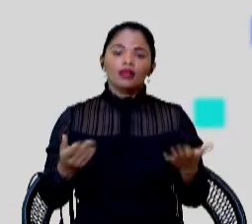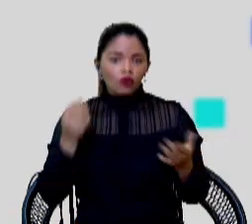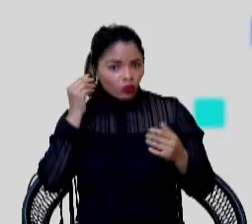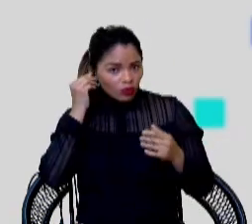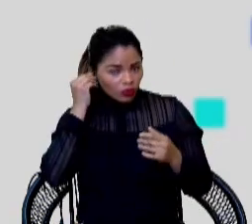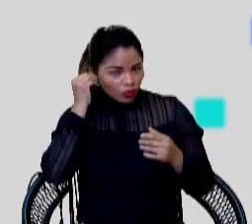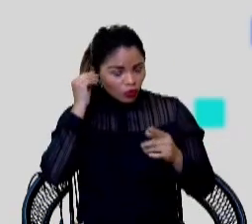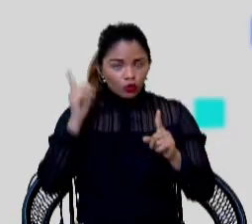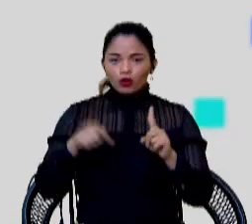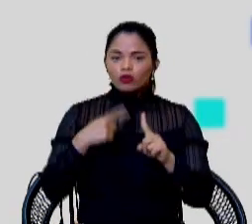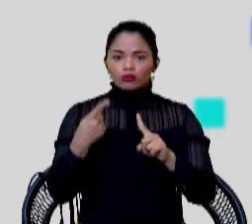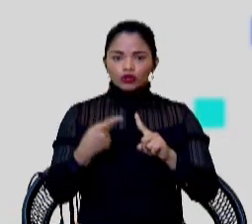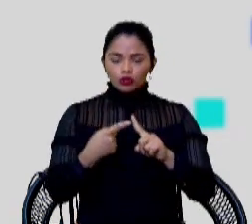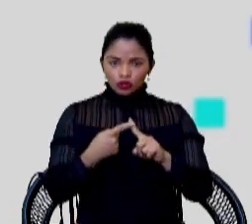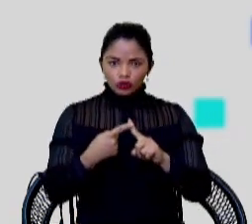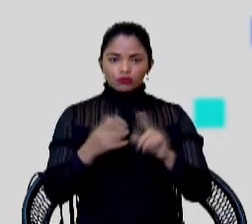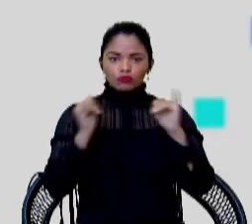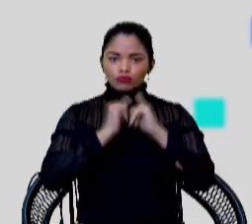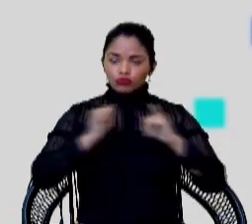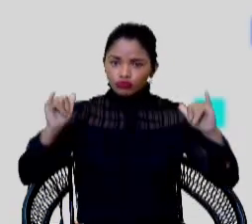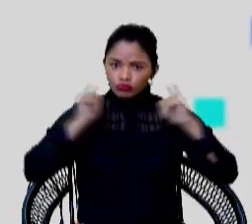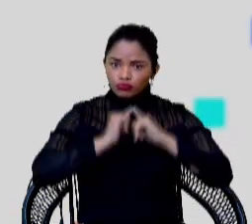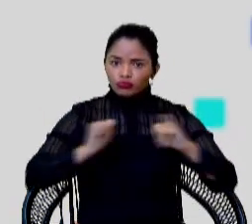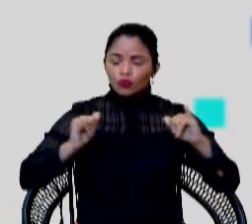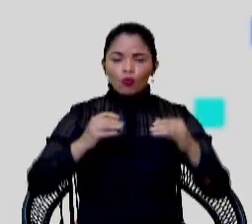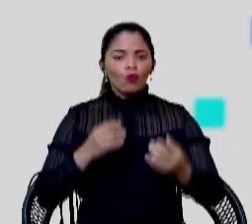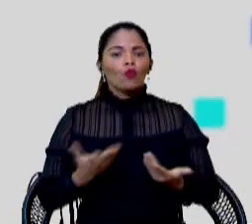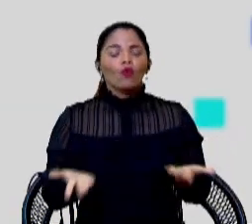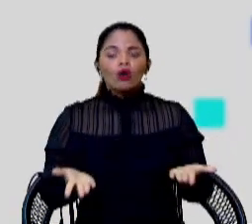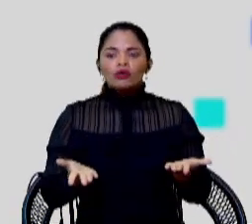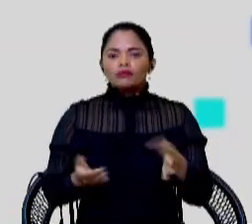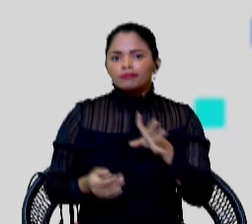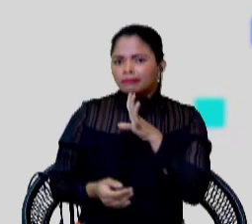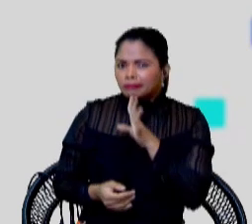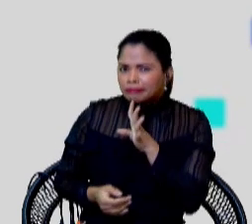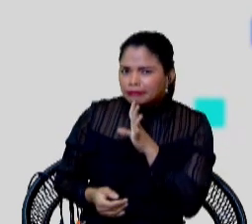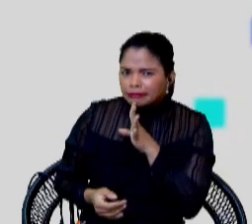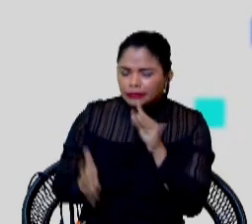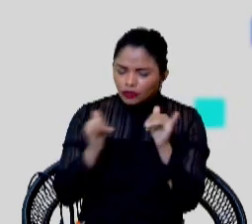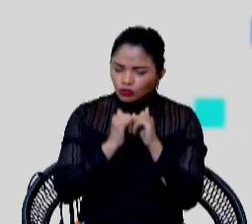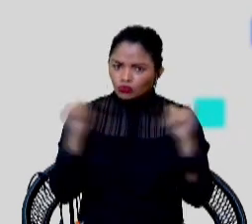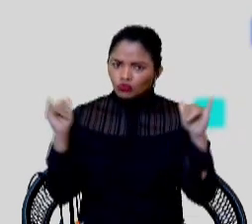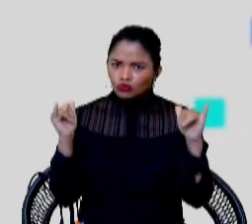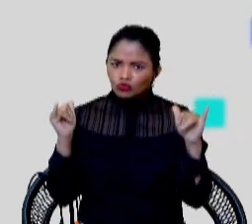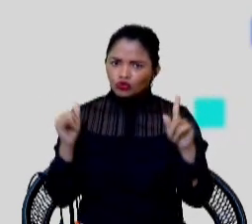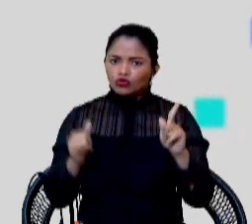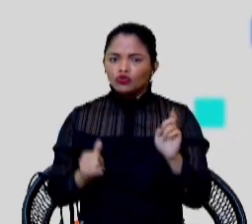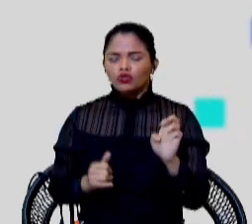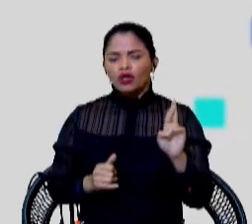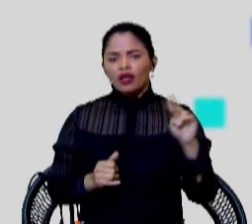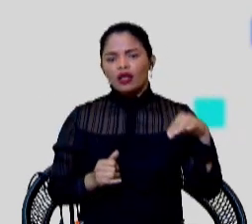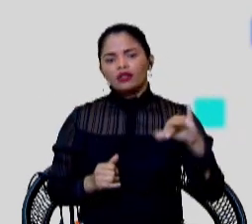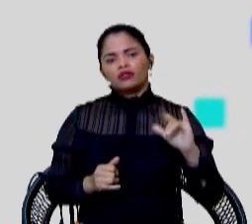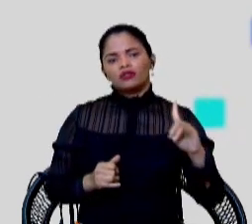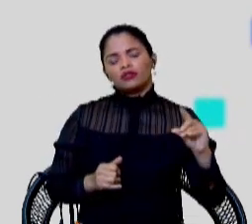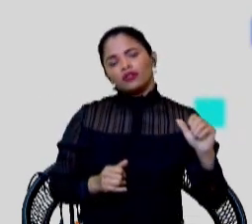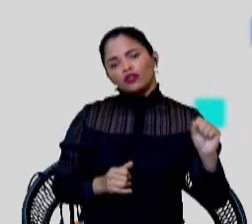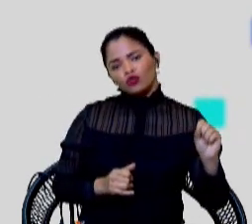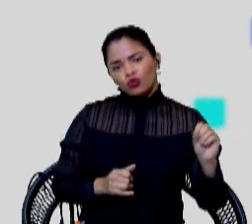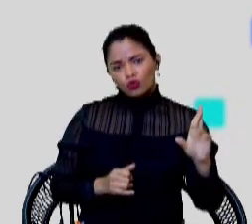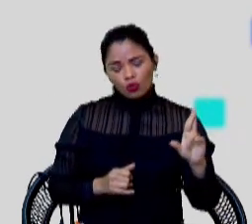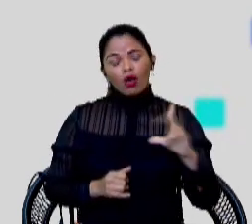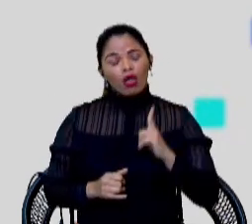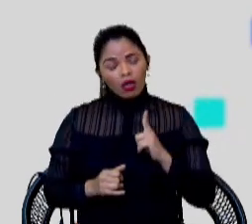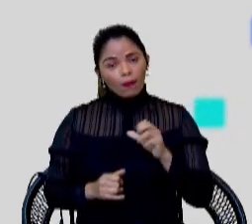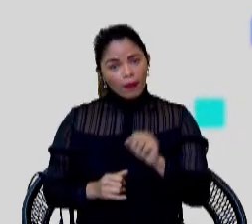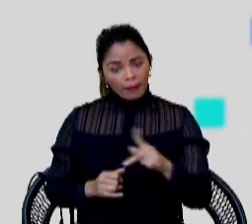Então, objetivo no gerenciador de anúncios, tá, gente? Então, eu não sei se todo mundo conhece o gerenciador de anúncios, mas ele nada mais é do que uma plataforma dentro